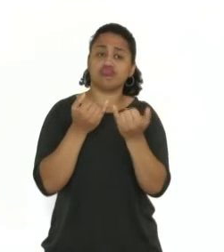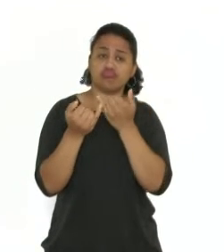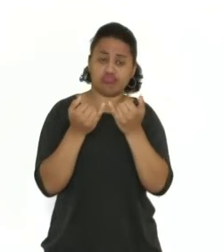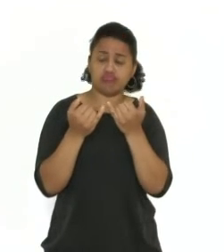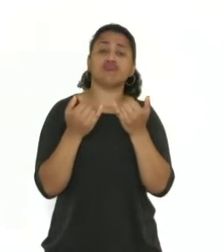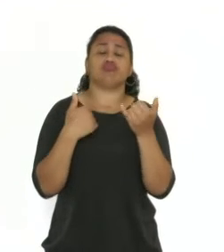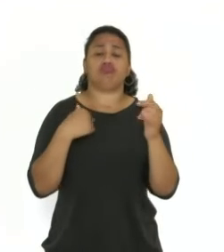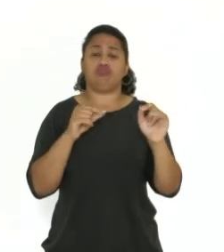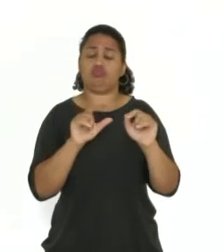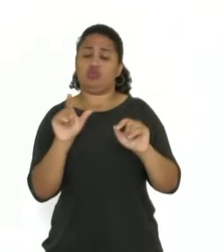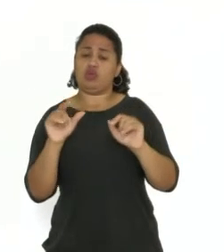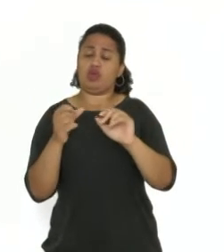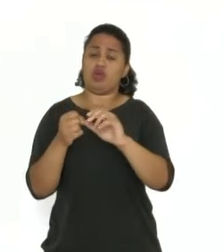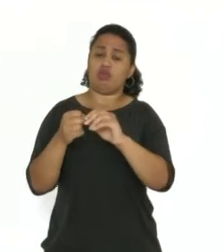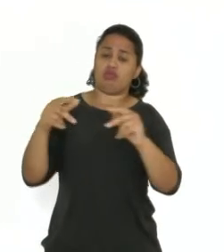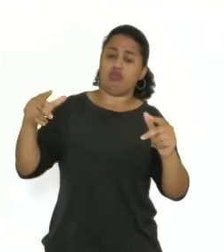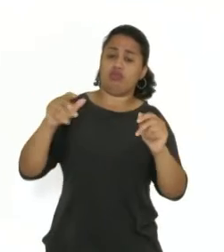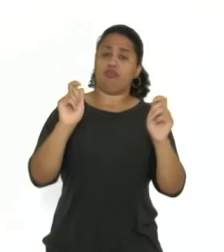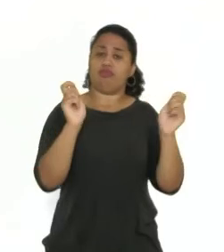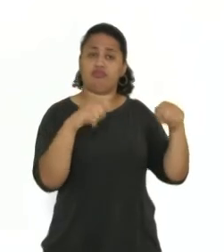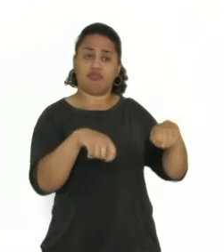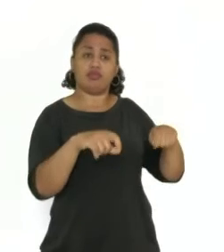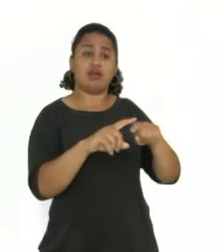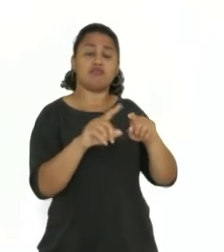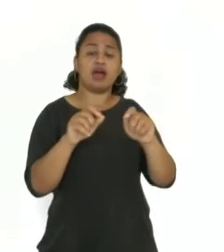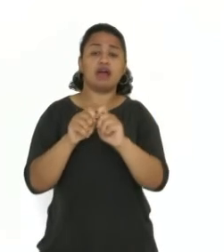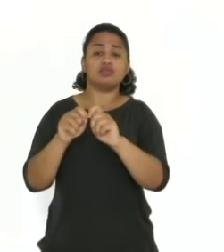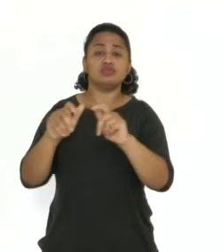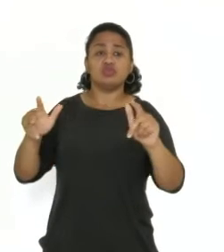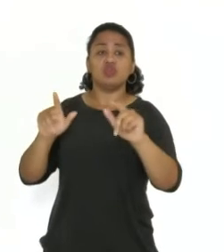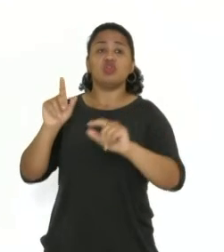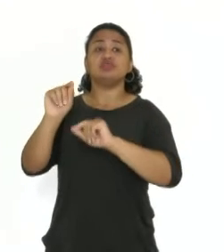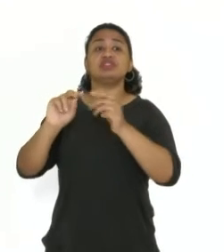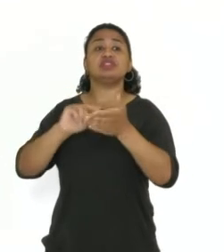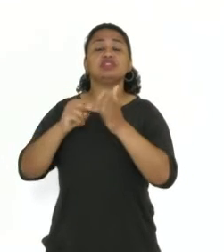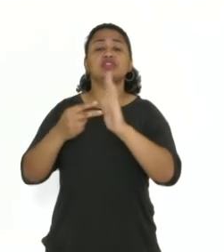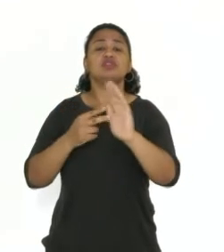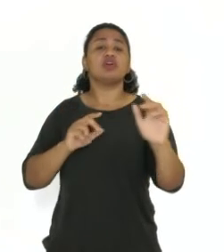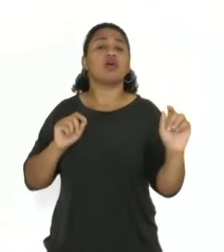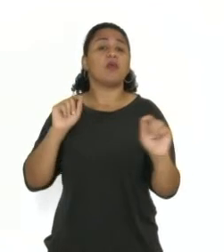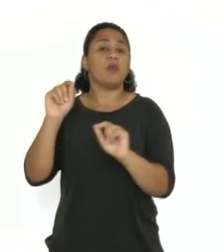bem parecidos, né, o volume e a capacidade, o volume ele está relacionado